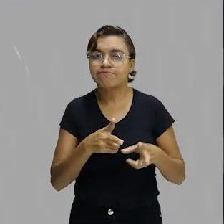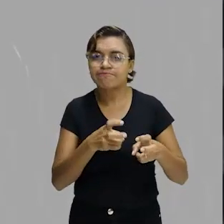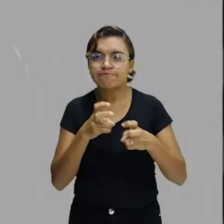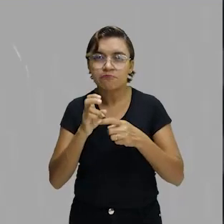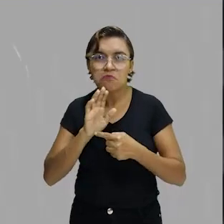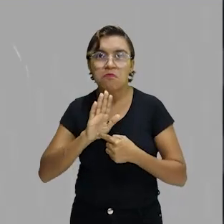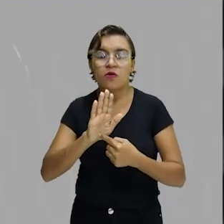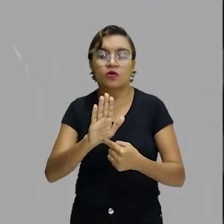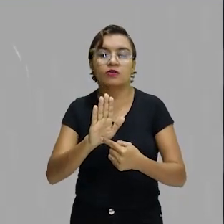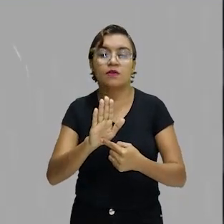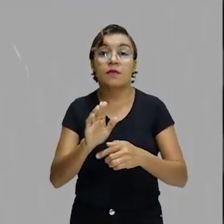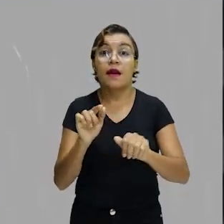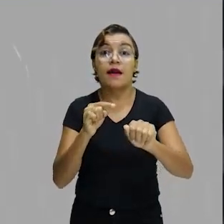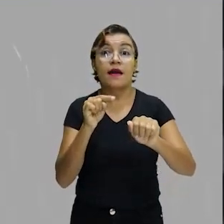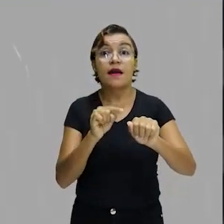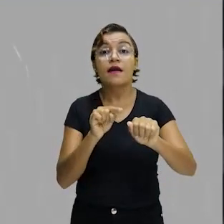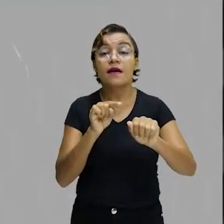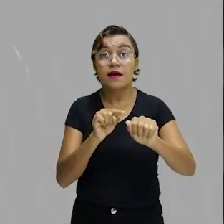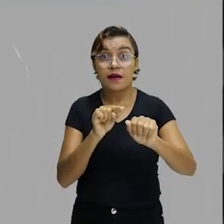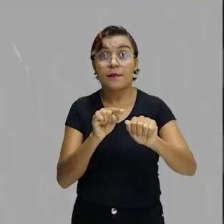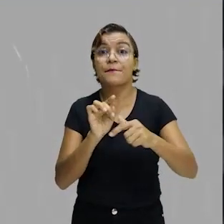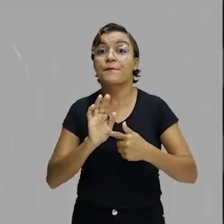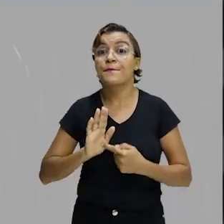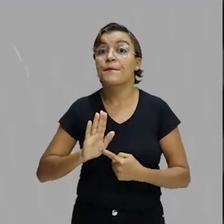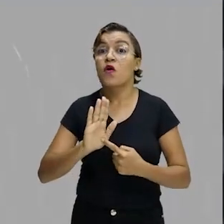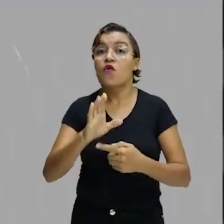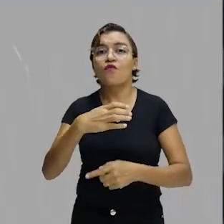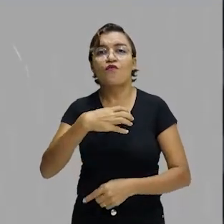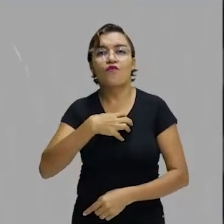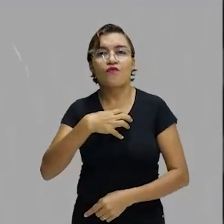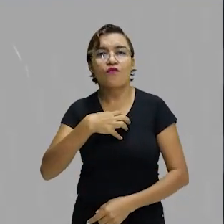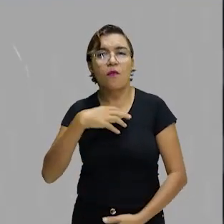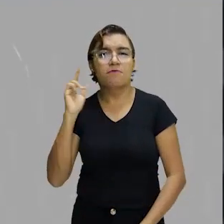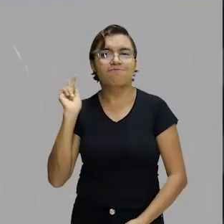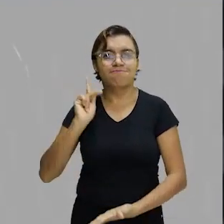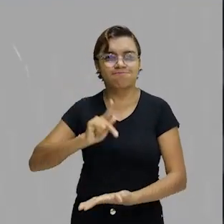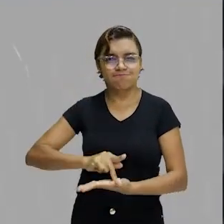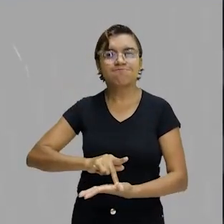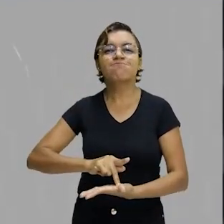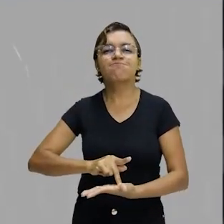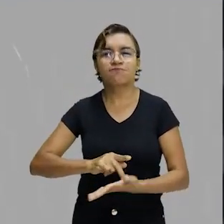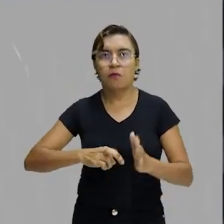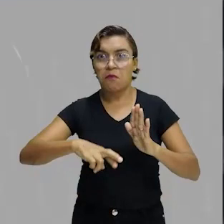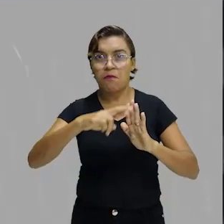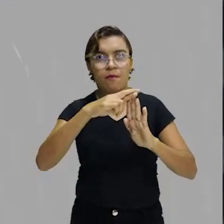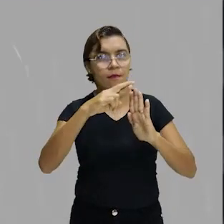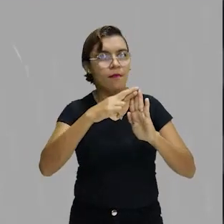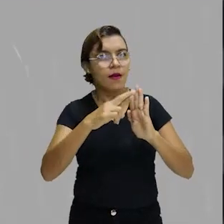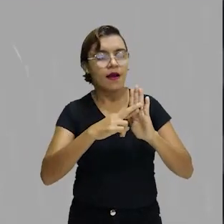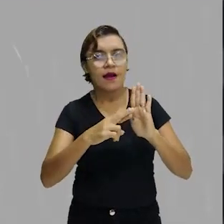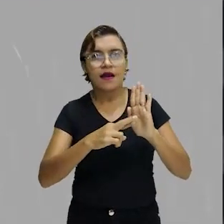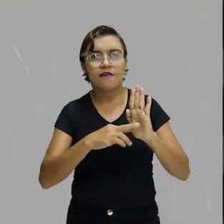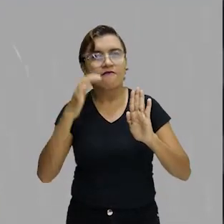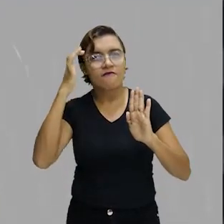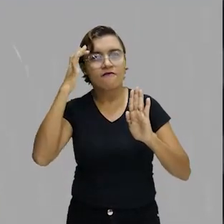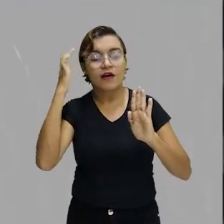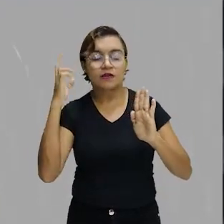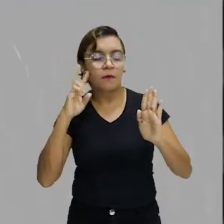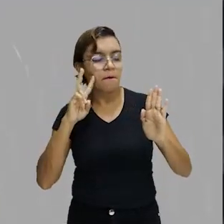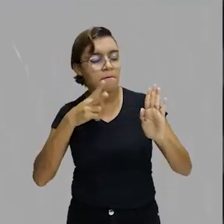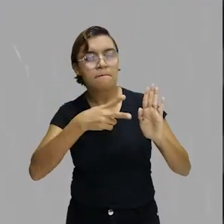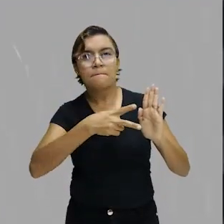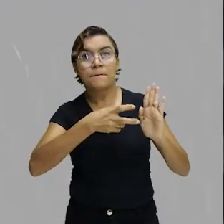vocês que a letra A traz para a gente, de forma latente, uma regra que é facilmente